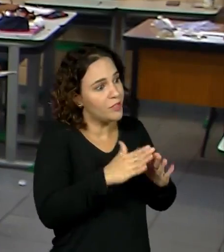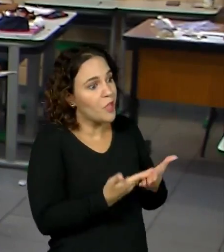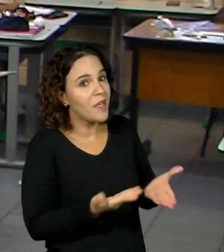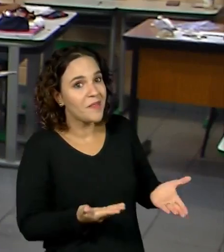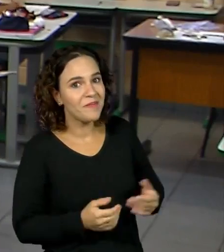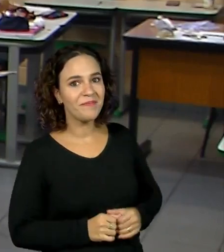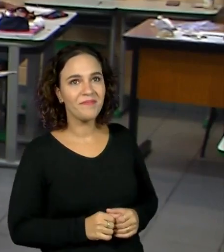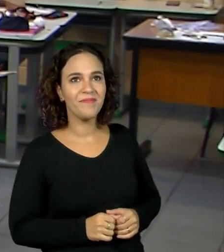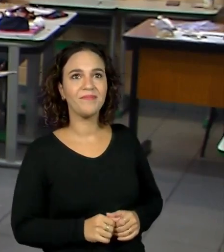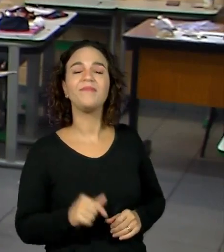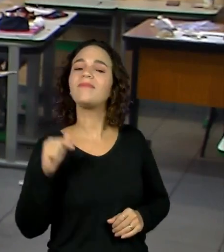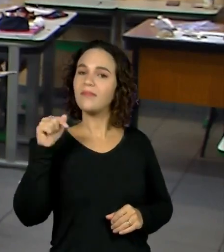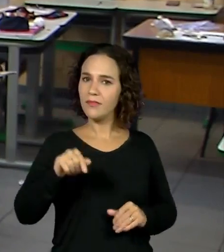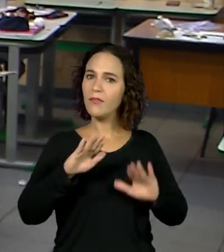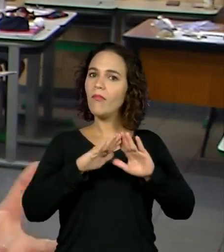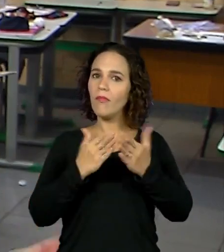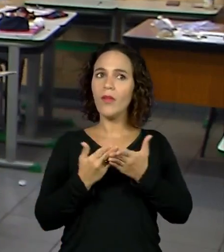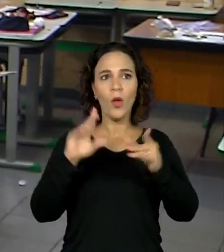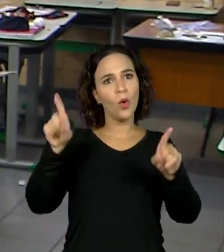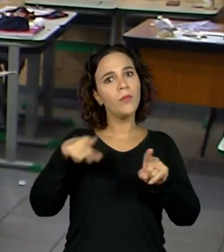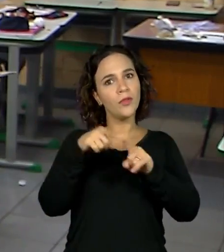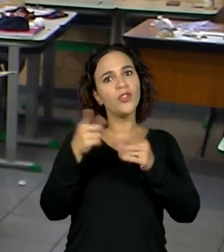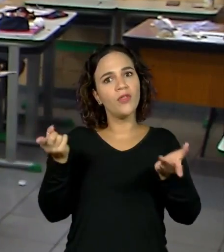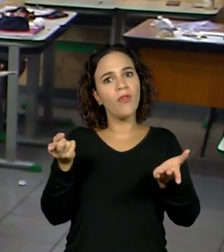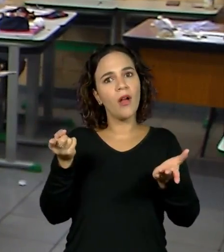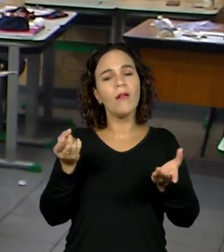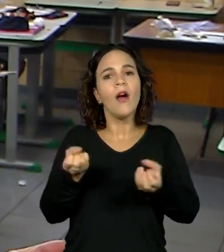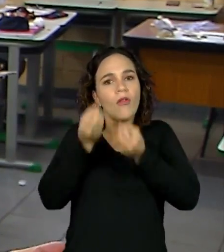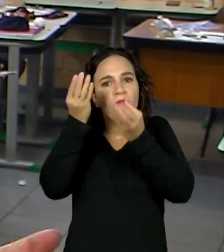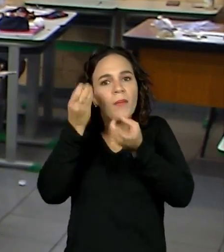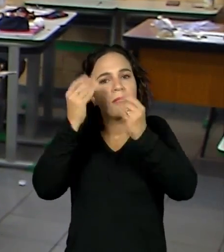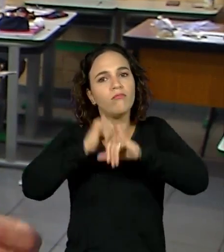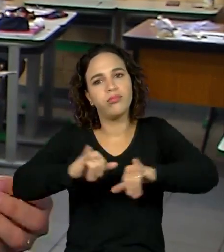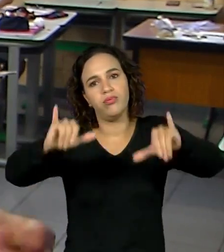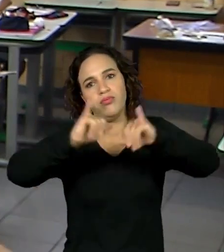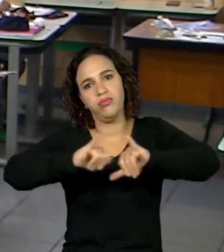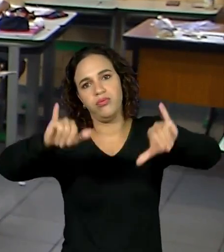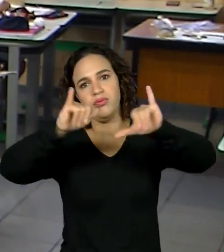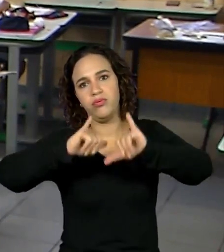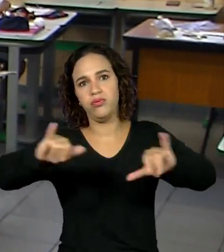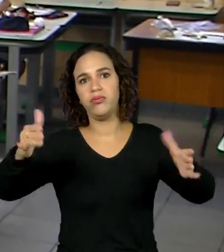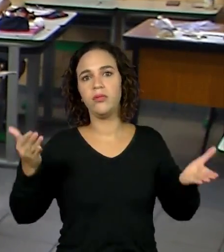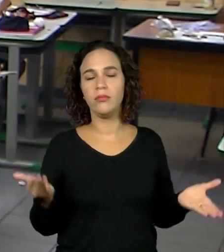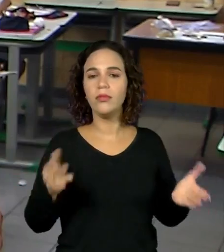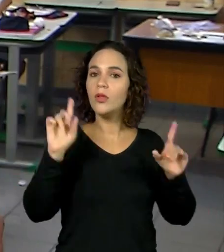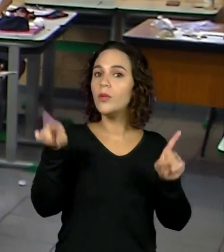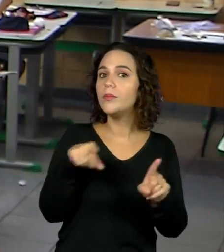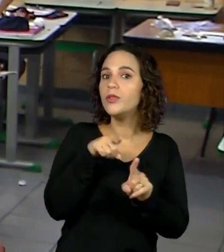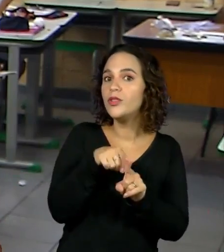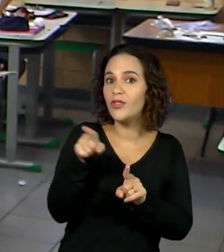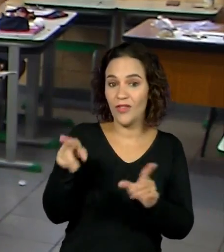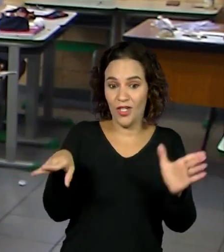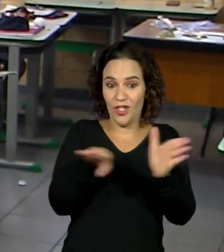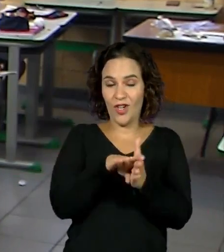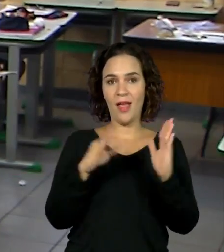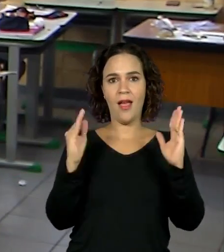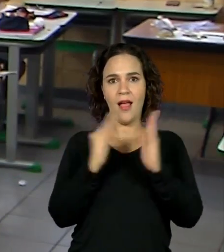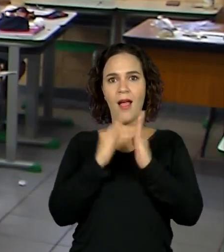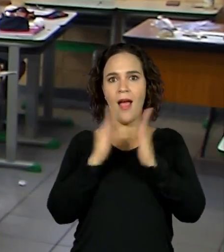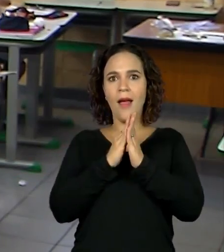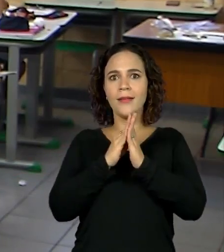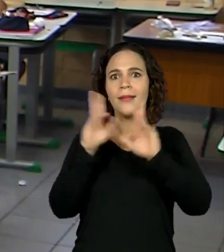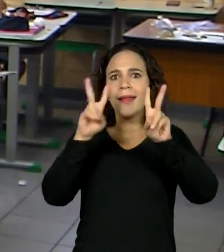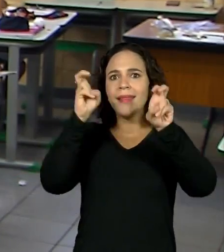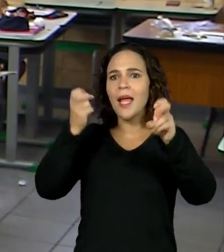é esse, né? A escola é um lugar para se multiplicar informações importantes. Então, o objetivo é que eles cheguem em casa falando muito